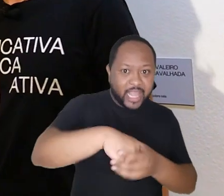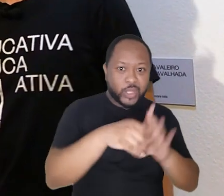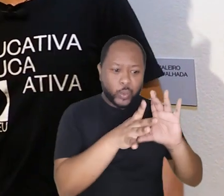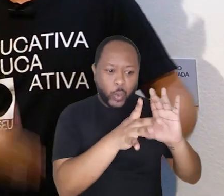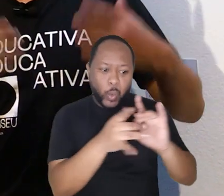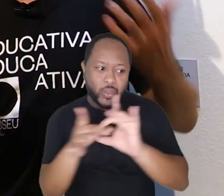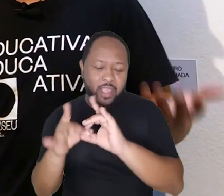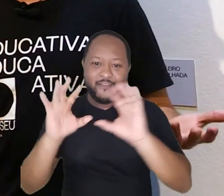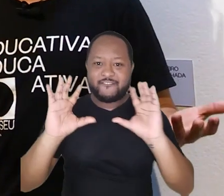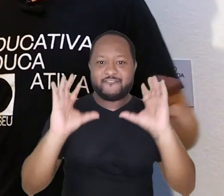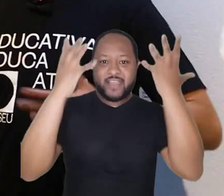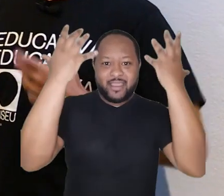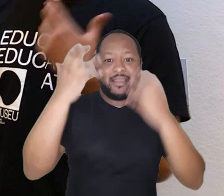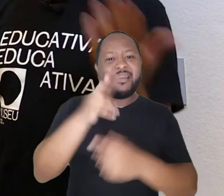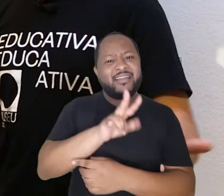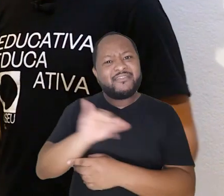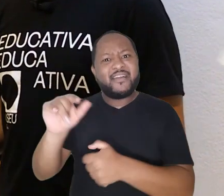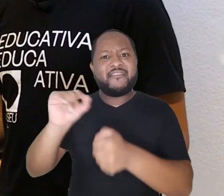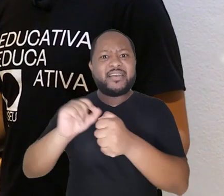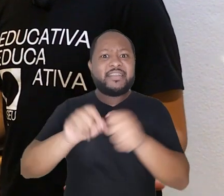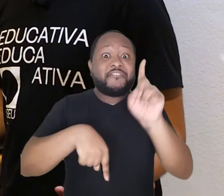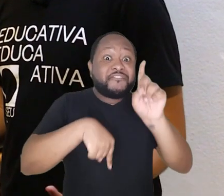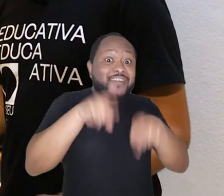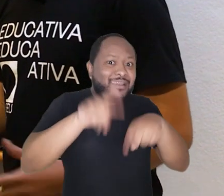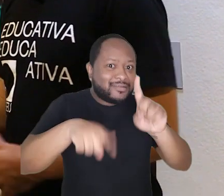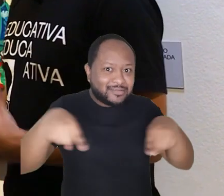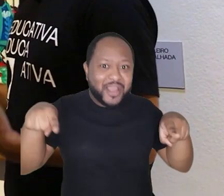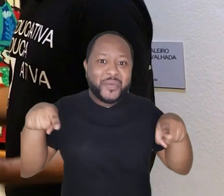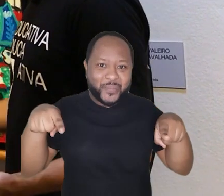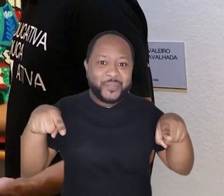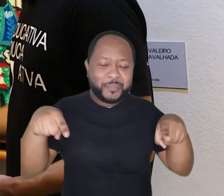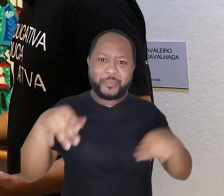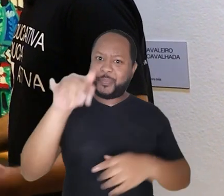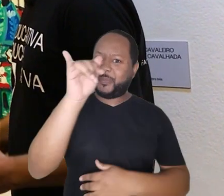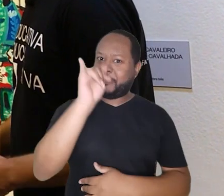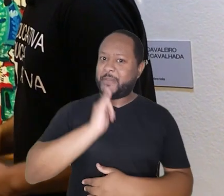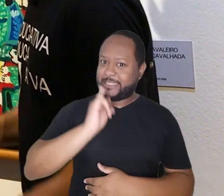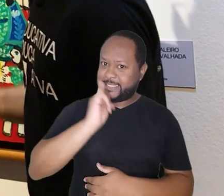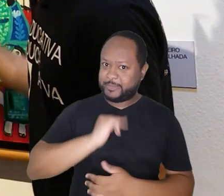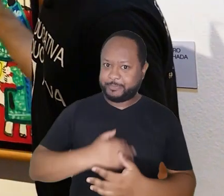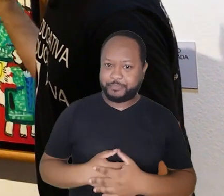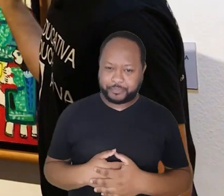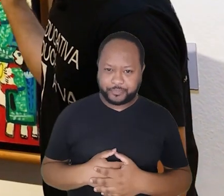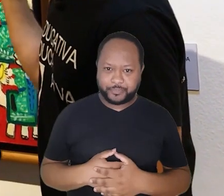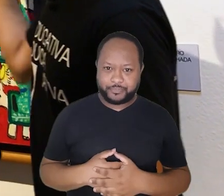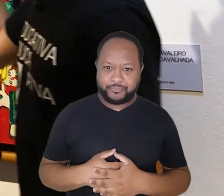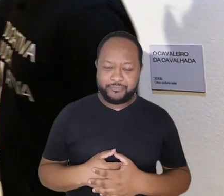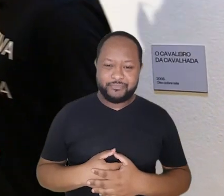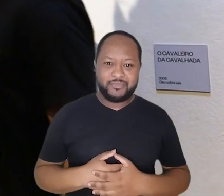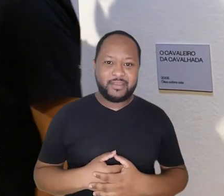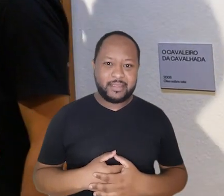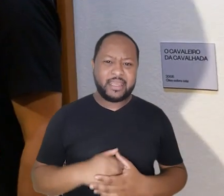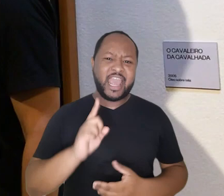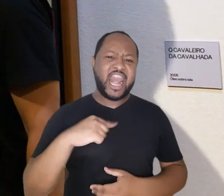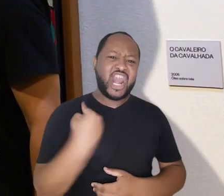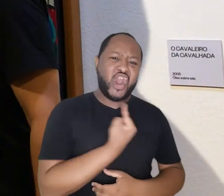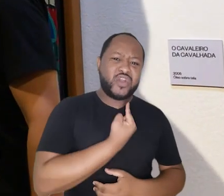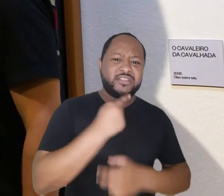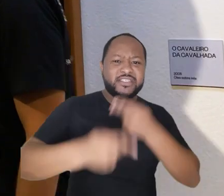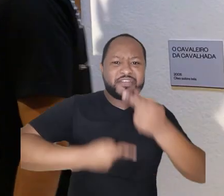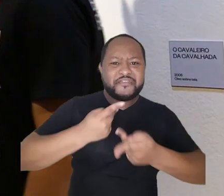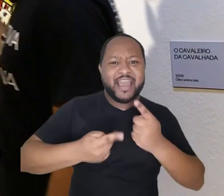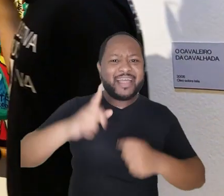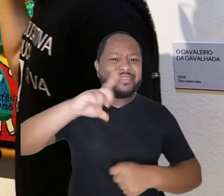festejos, ele também vai fazer algumas variações. Então, por exemplo, aqui quando a gente fala que tem